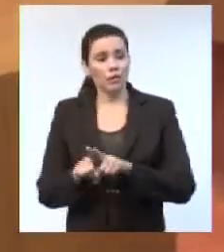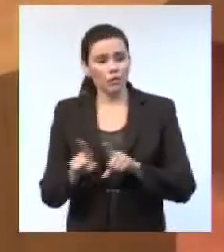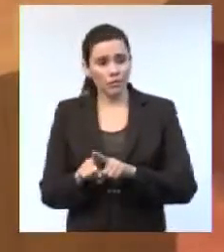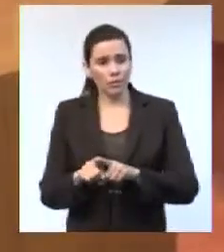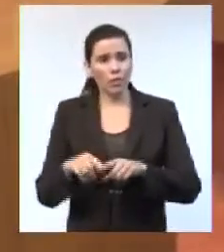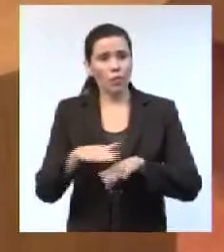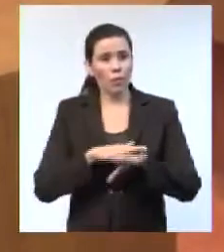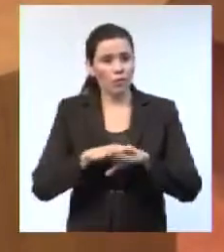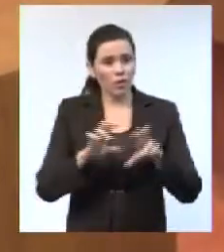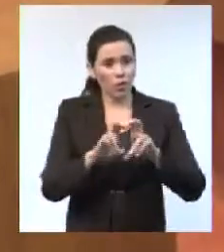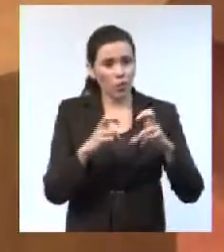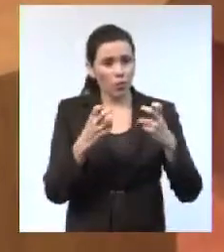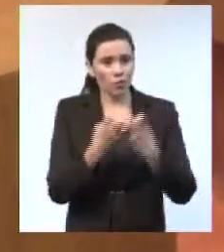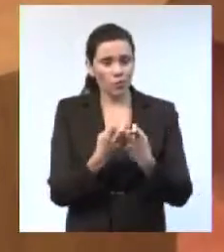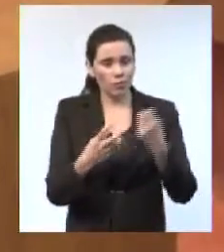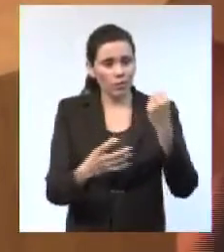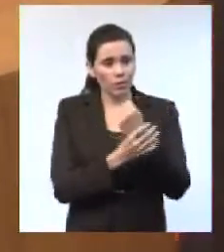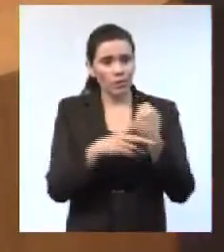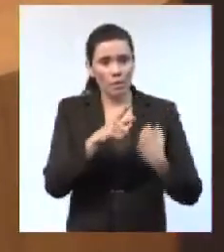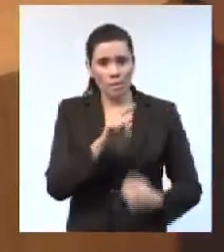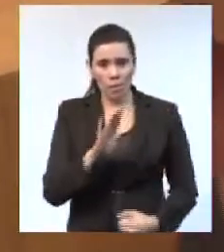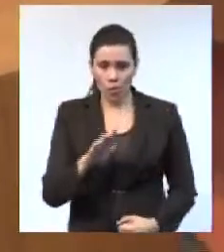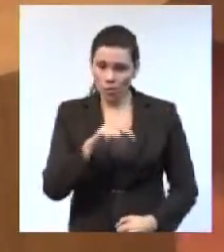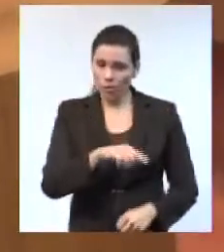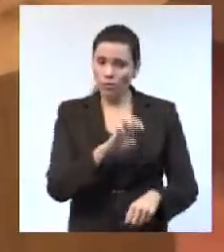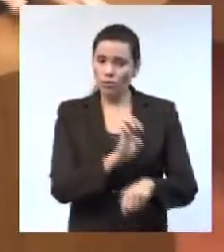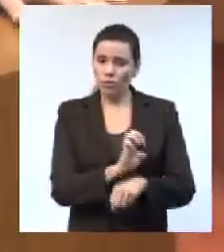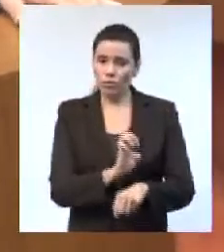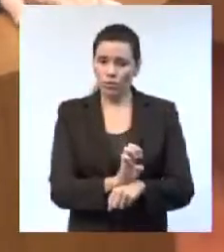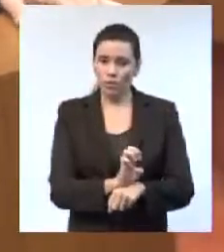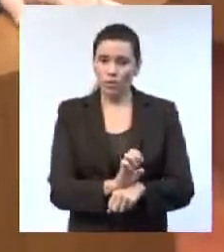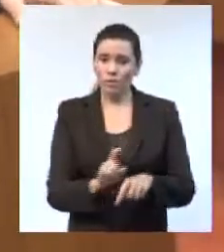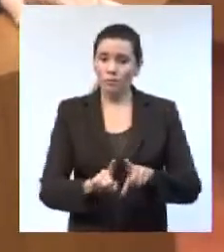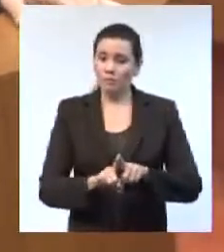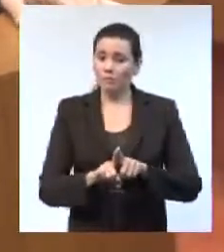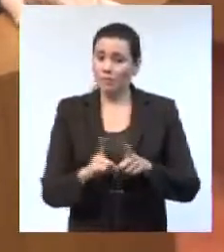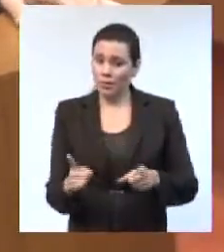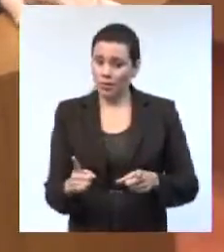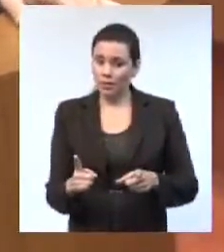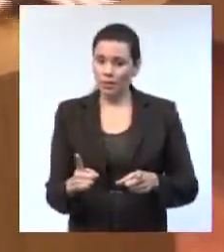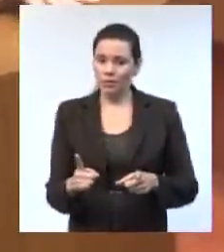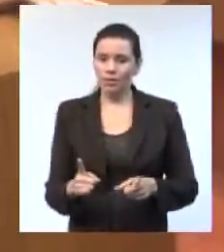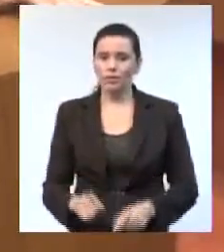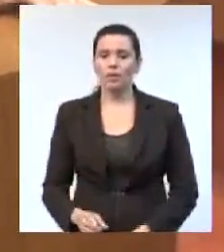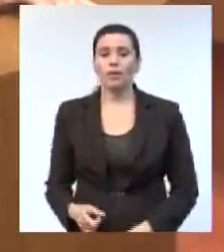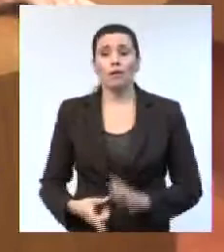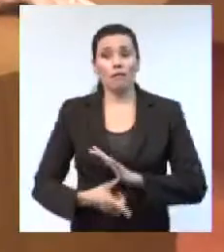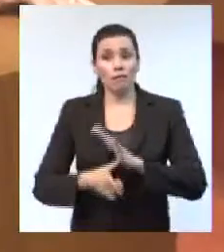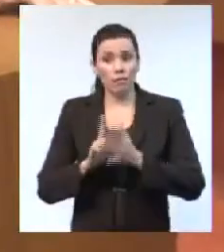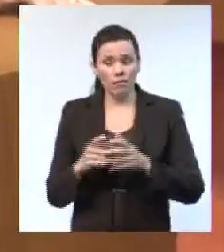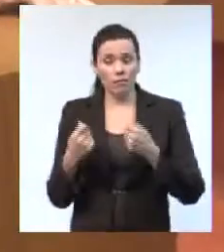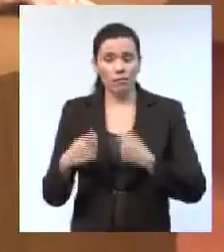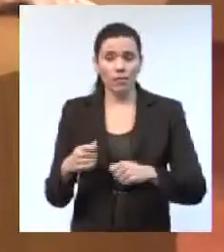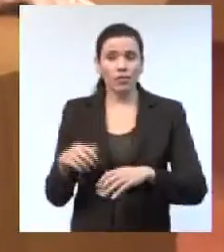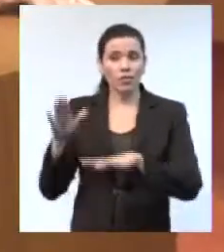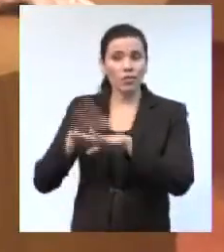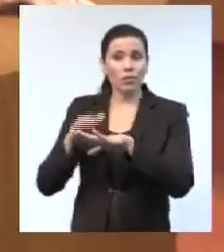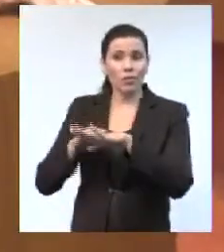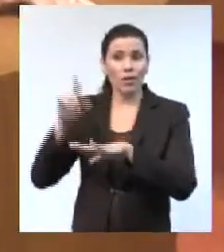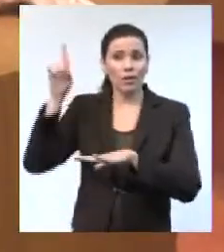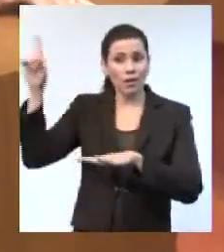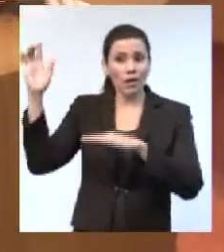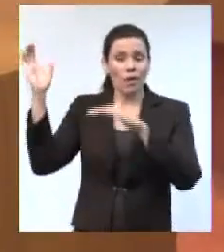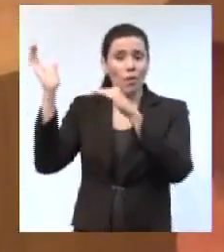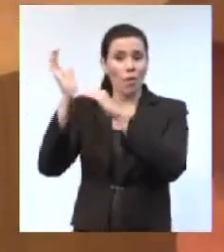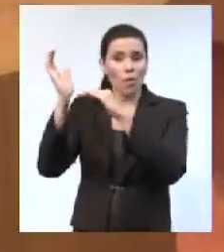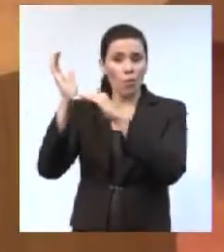para isso o Congresso Nacional teria que ser convocado em 24 horas para aprovar o decreto de intervenção.